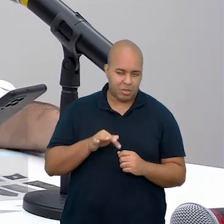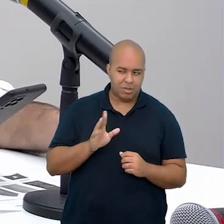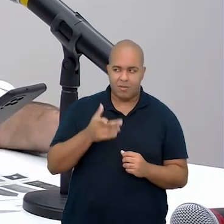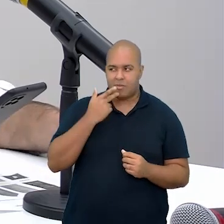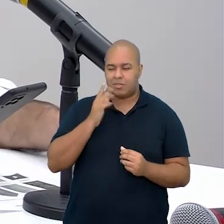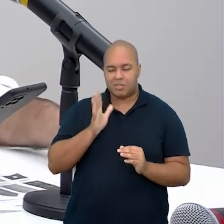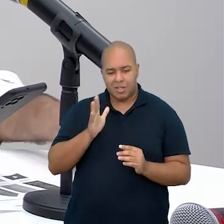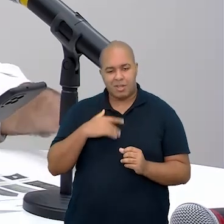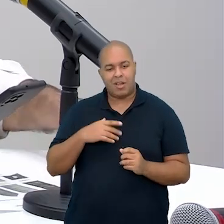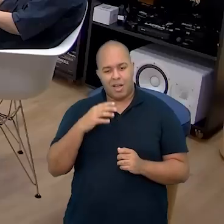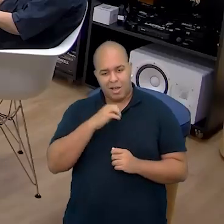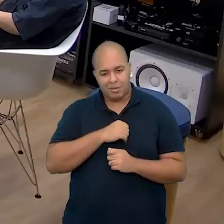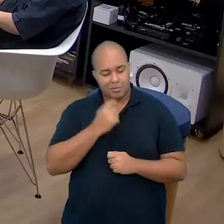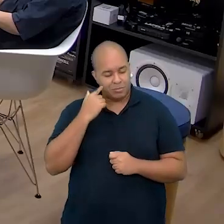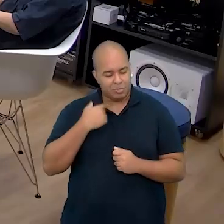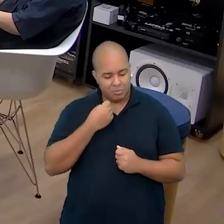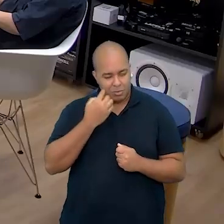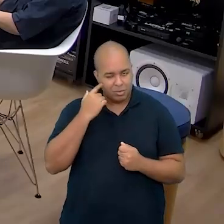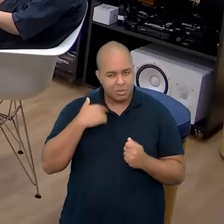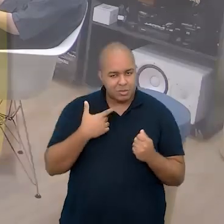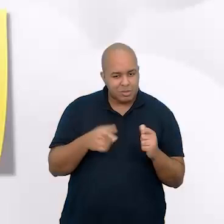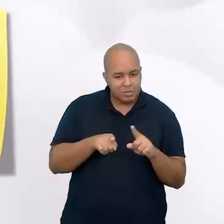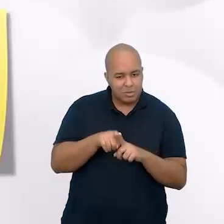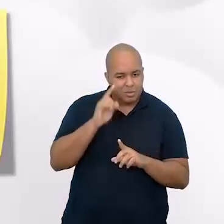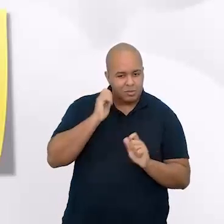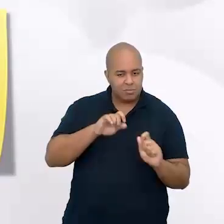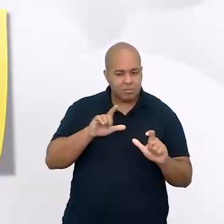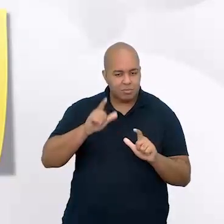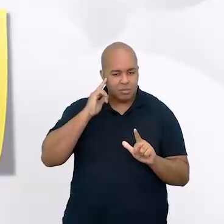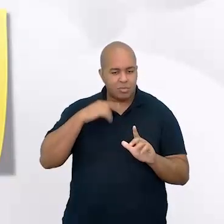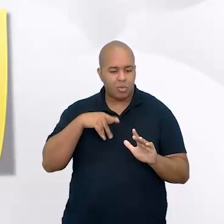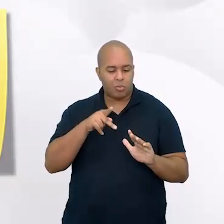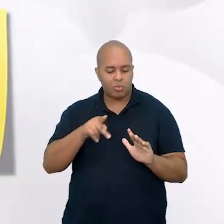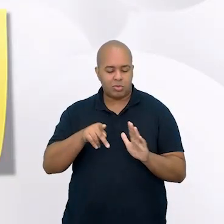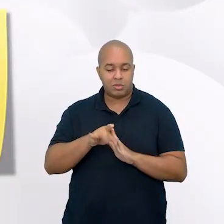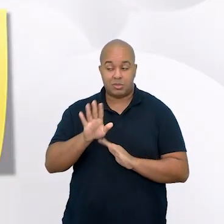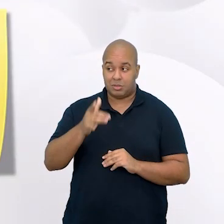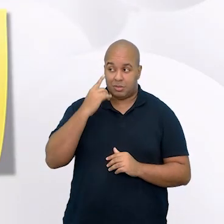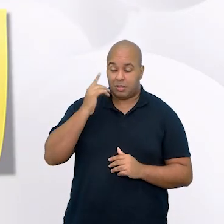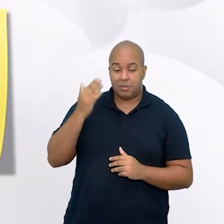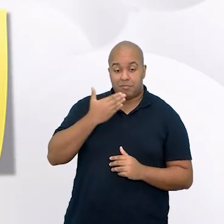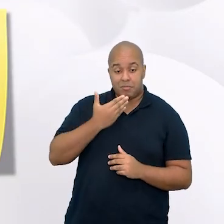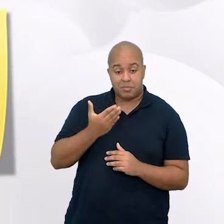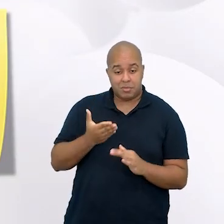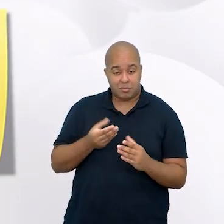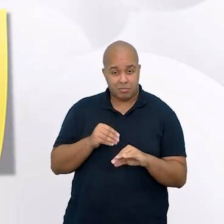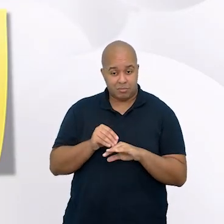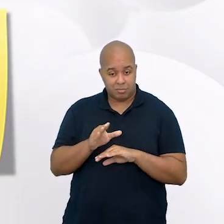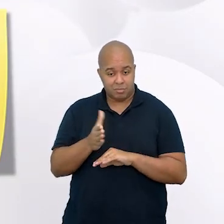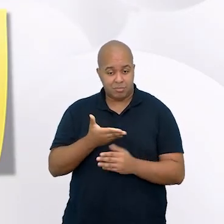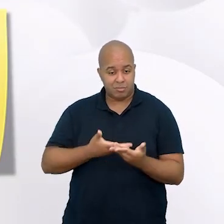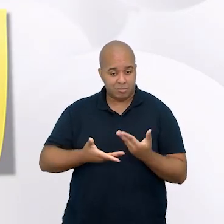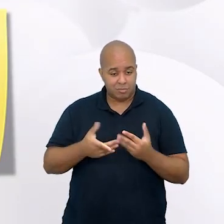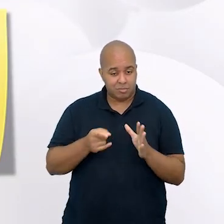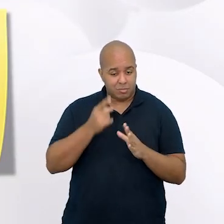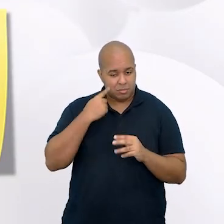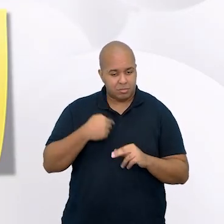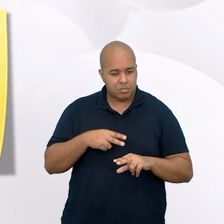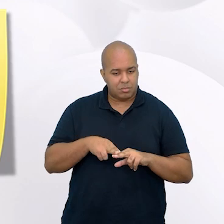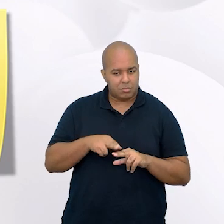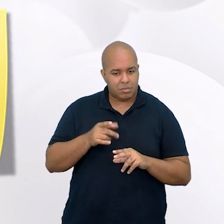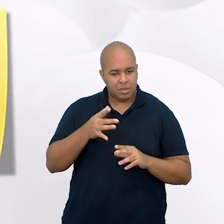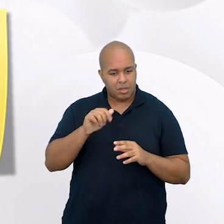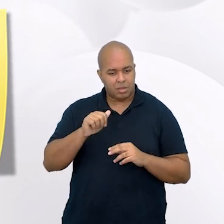Já, Já, muito Já bem aí terminou? no mural dos professores, né? Pedimos que compartilhem aí no